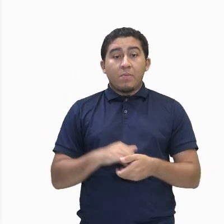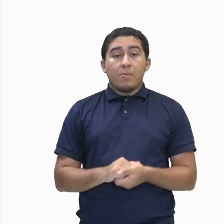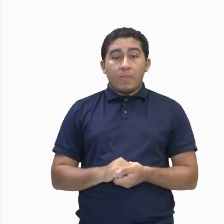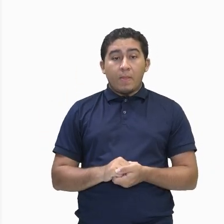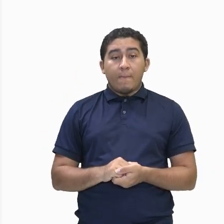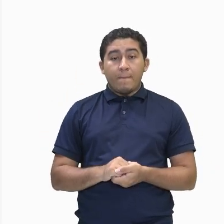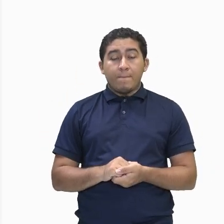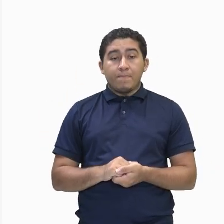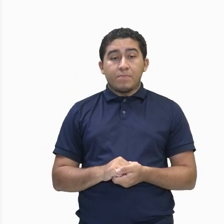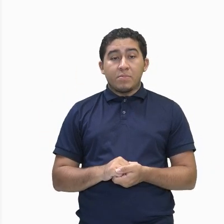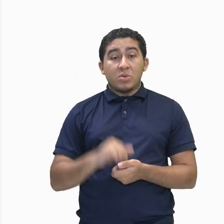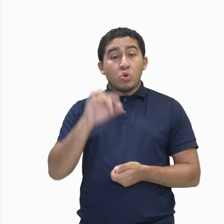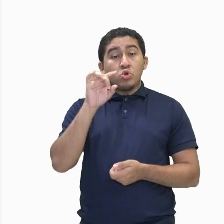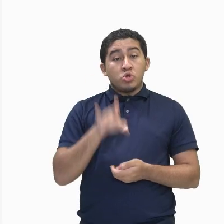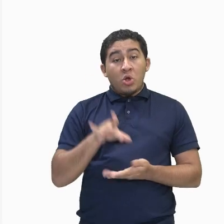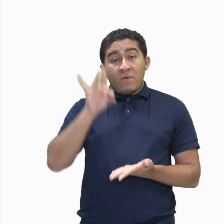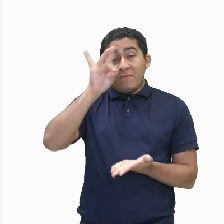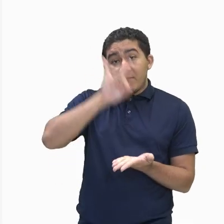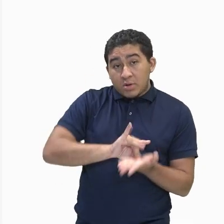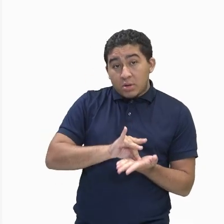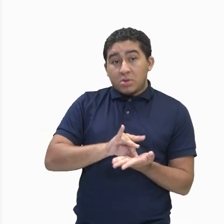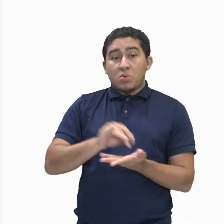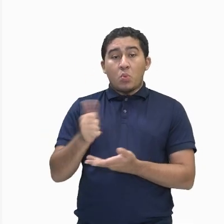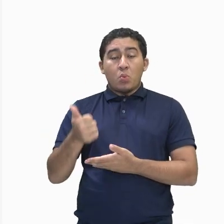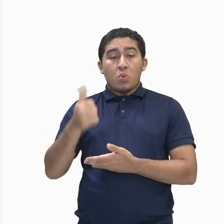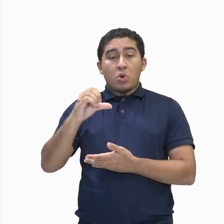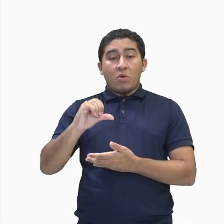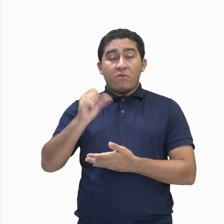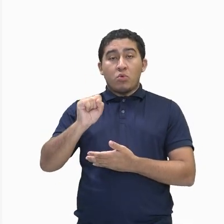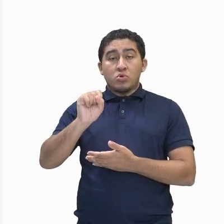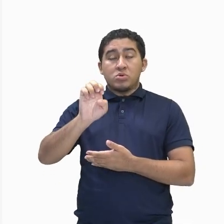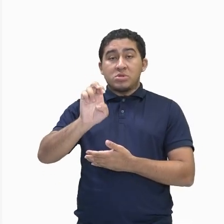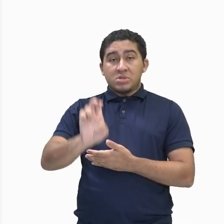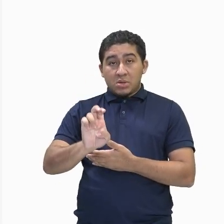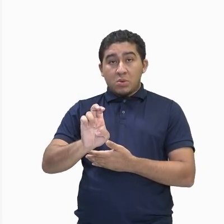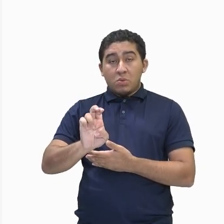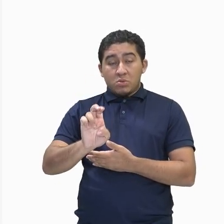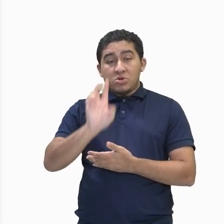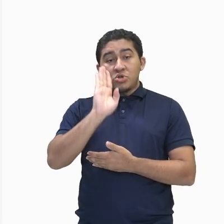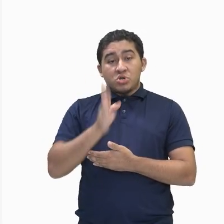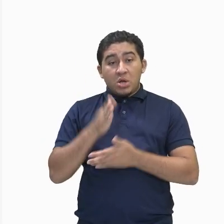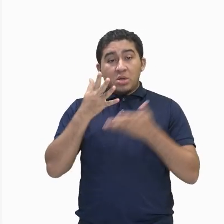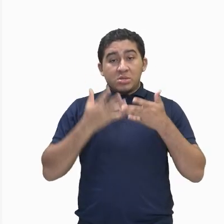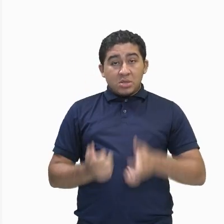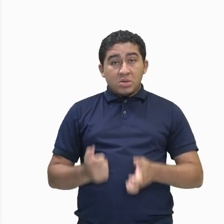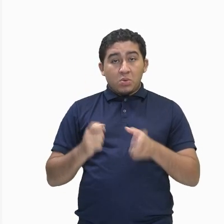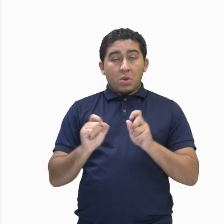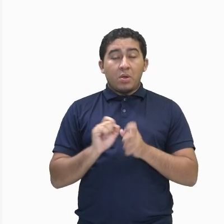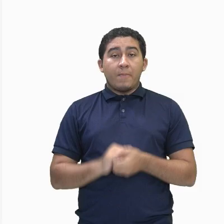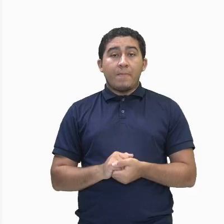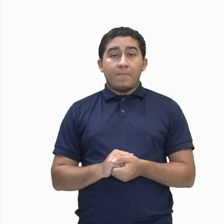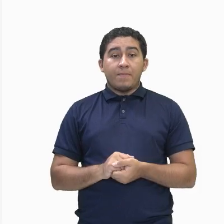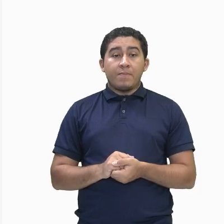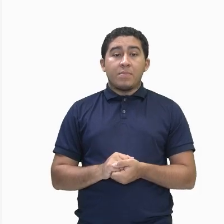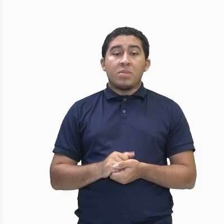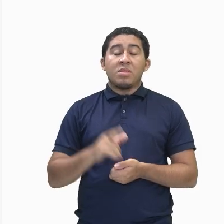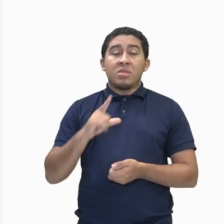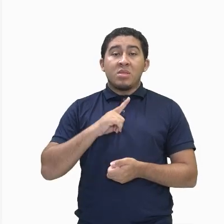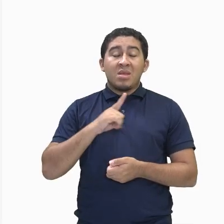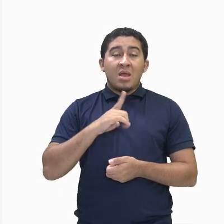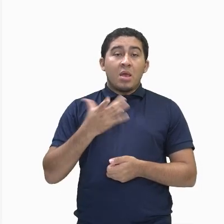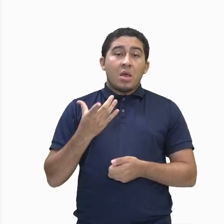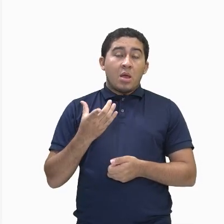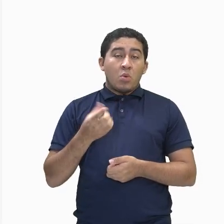Permanentemente somente no ano de 1985, quando foi adotado que a cada terceiro domingo de